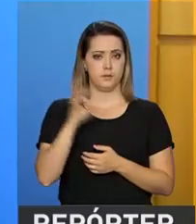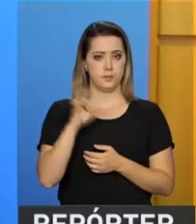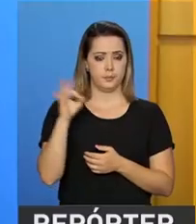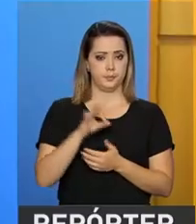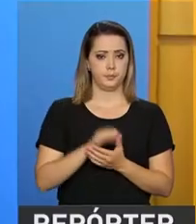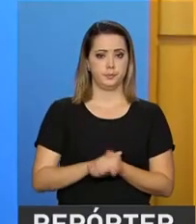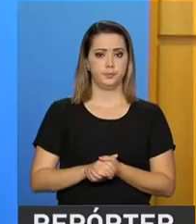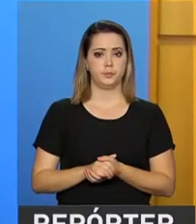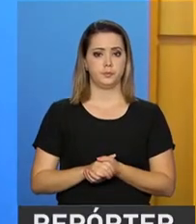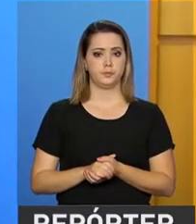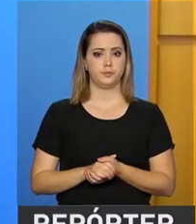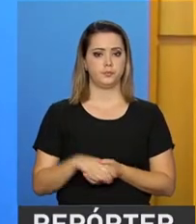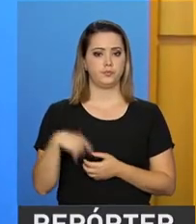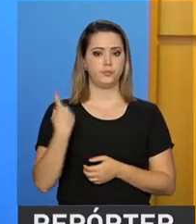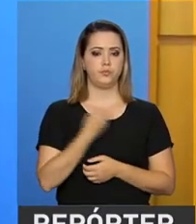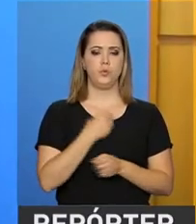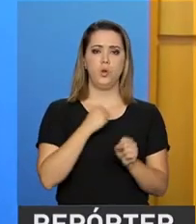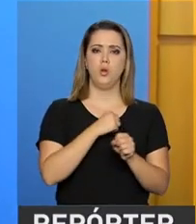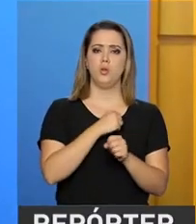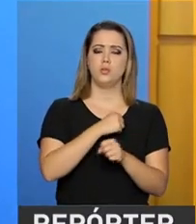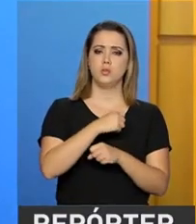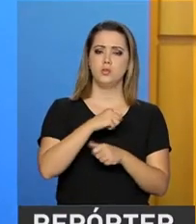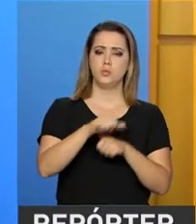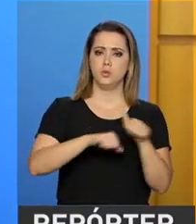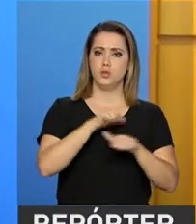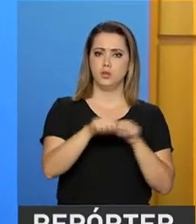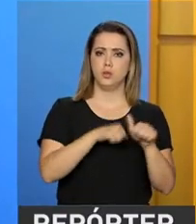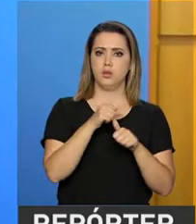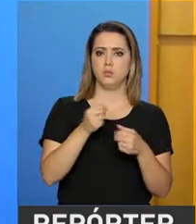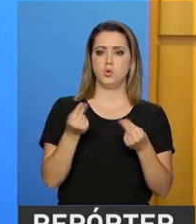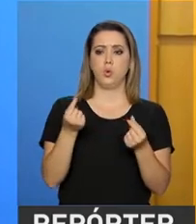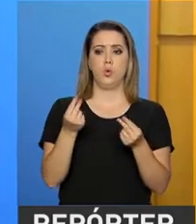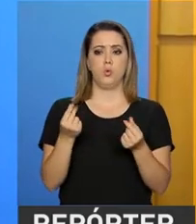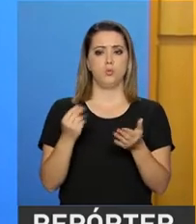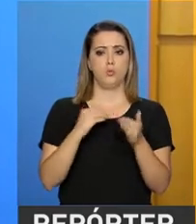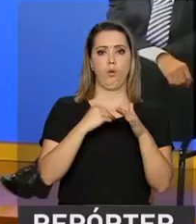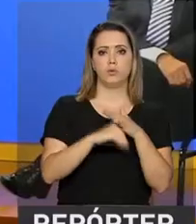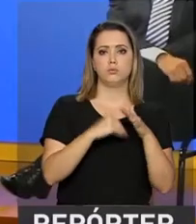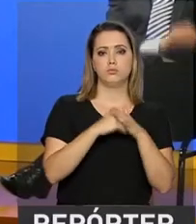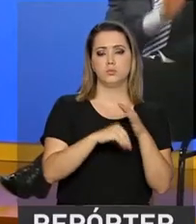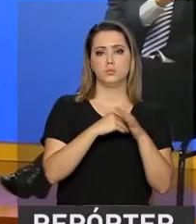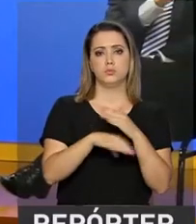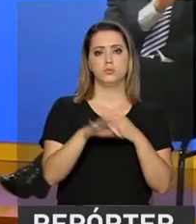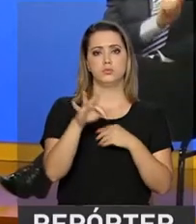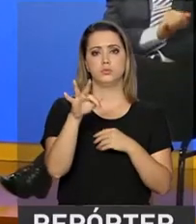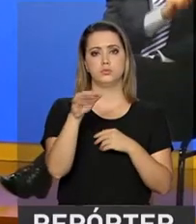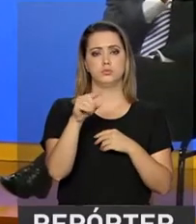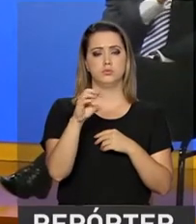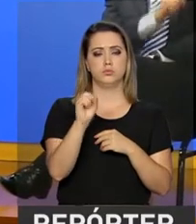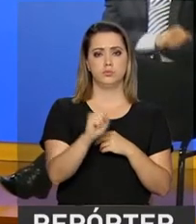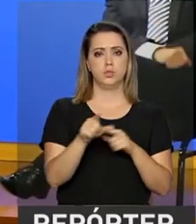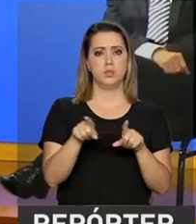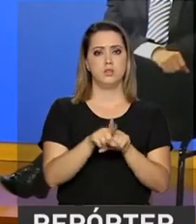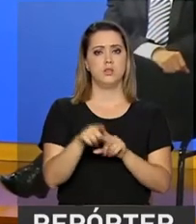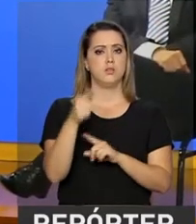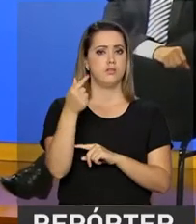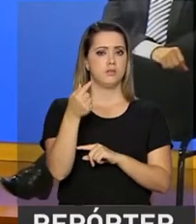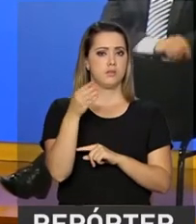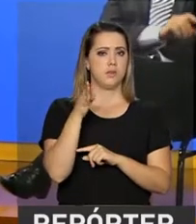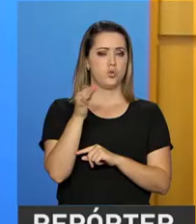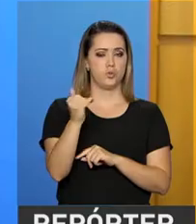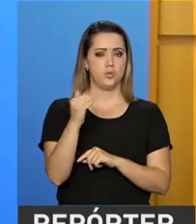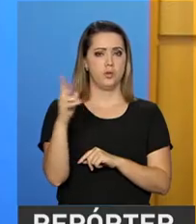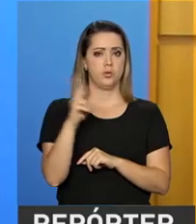nós modificamos a forma de remuneração dos valores do fundo de garantia então ele tem lá um acréscimo de 7 bilhões mas